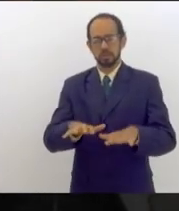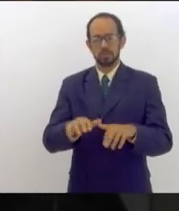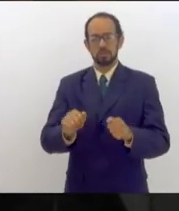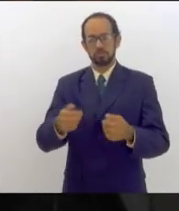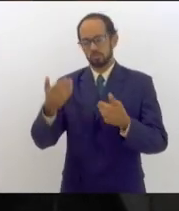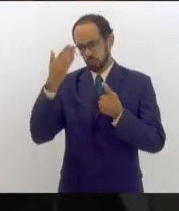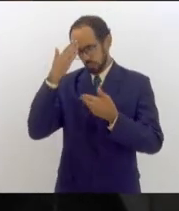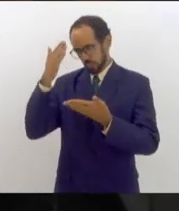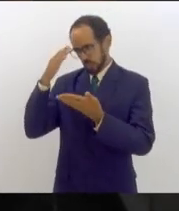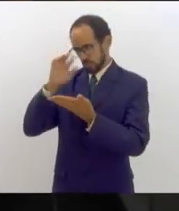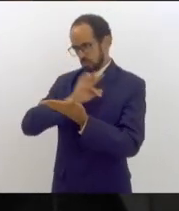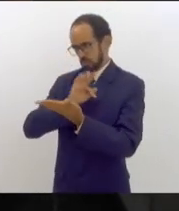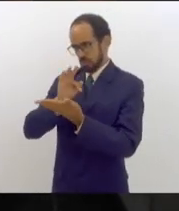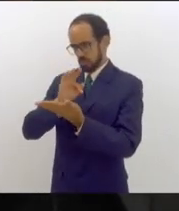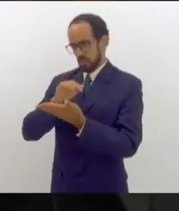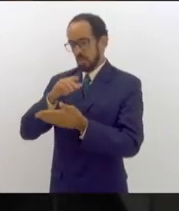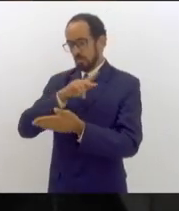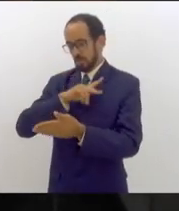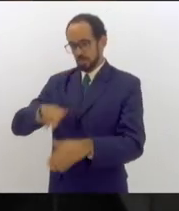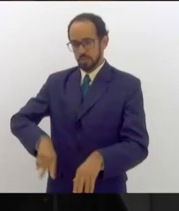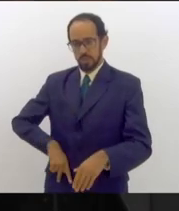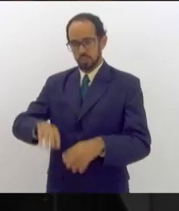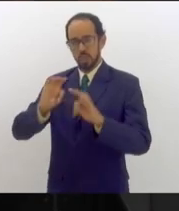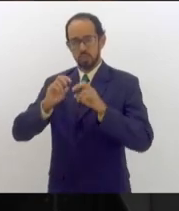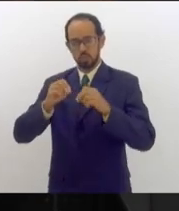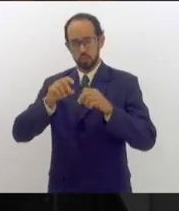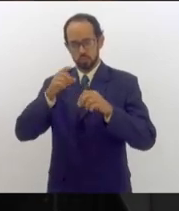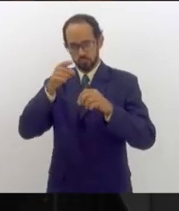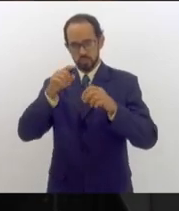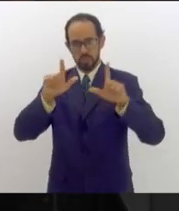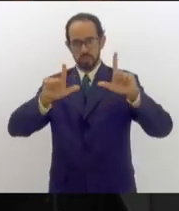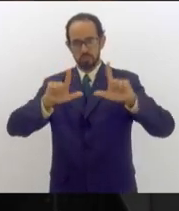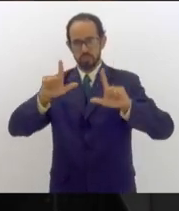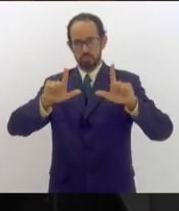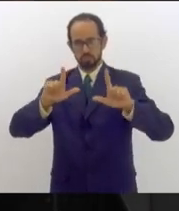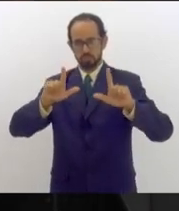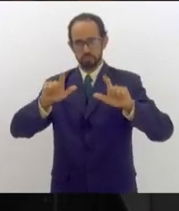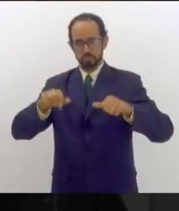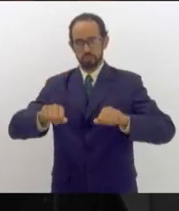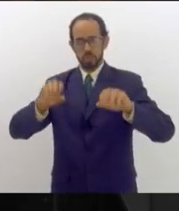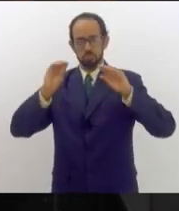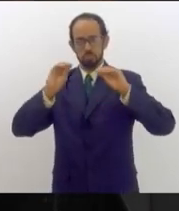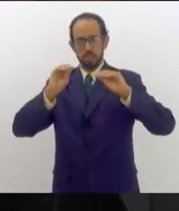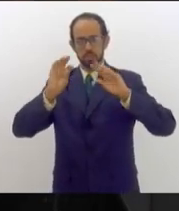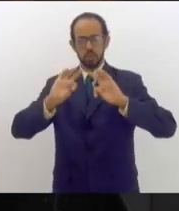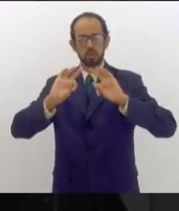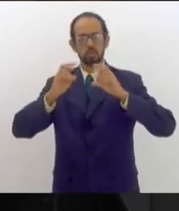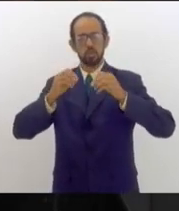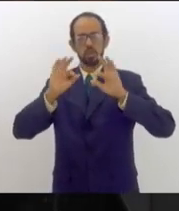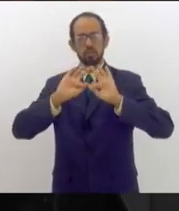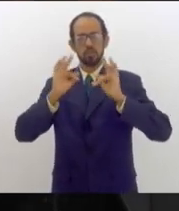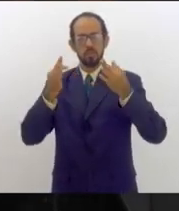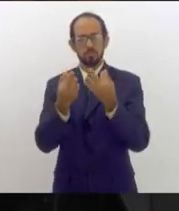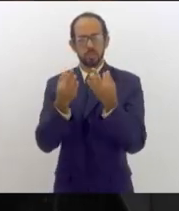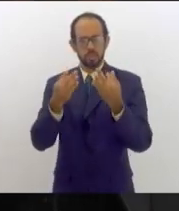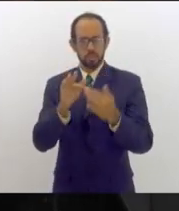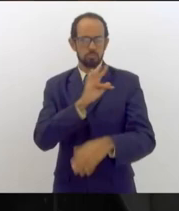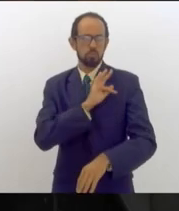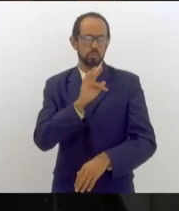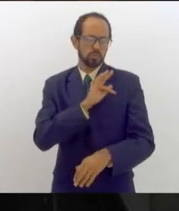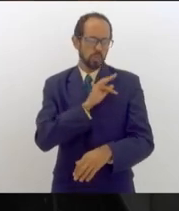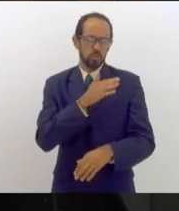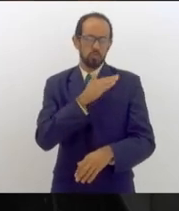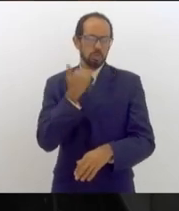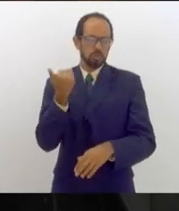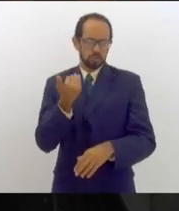obrigado Presidente Muito obrigado a todos que nos assistem na TV alerj policial um beijo a toda a família que tenha conforto eu sei que essa perda